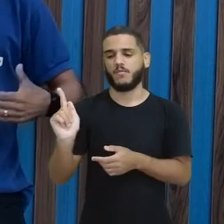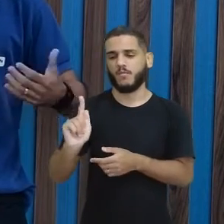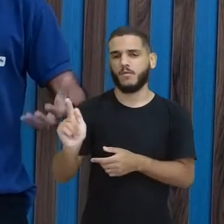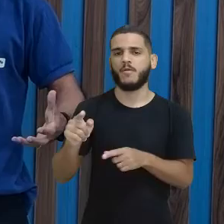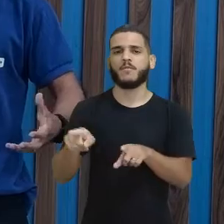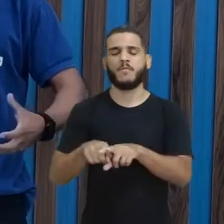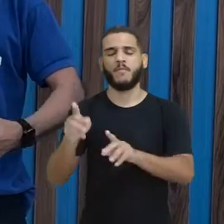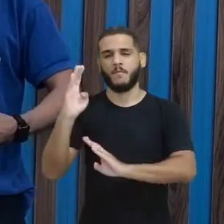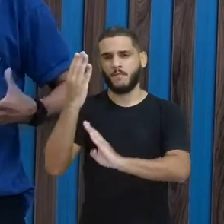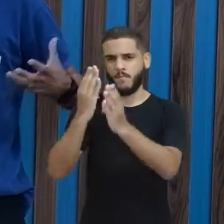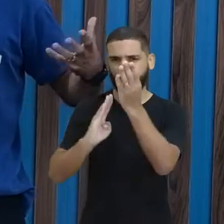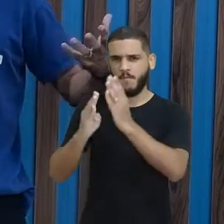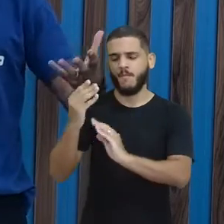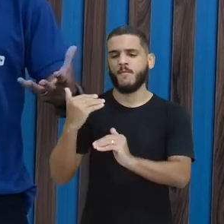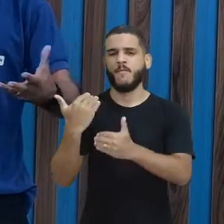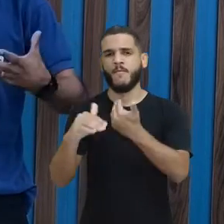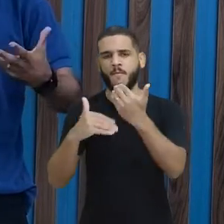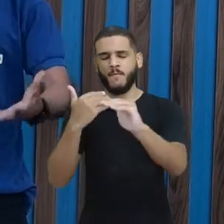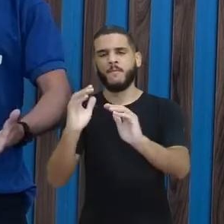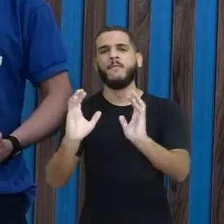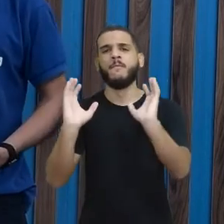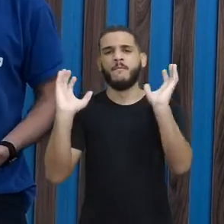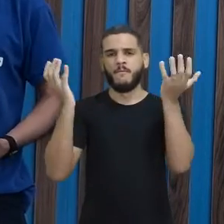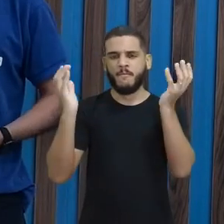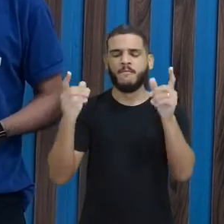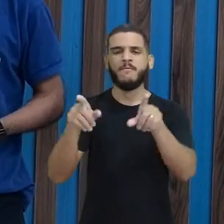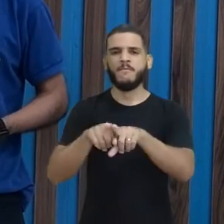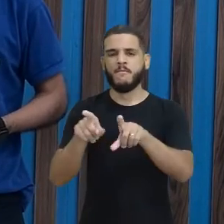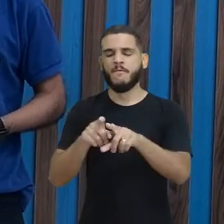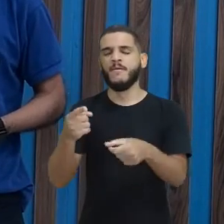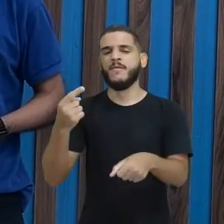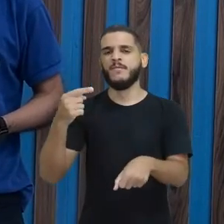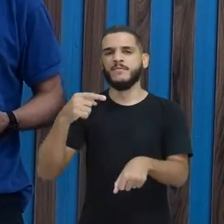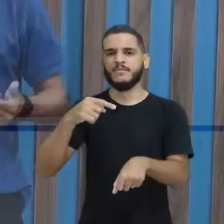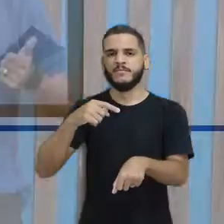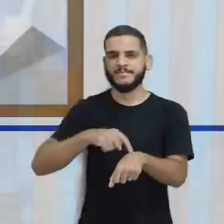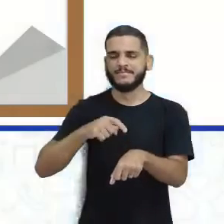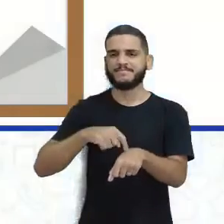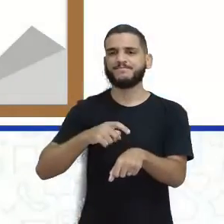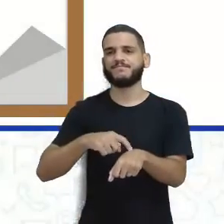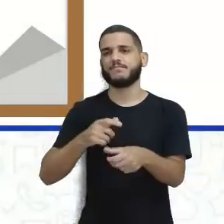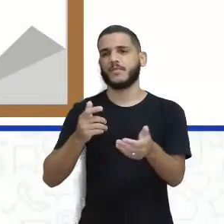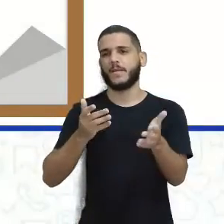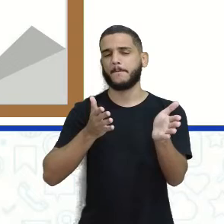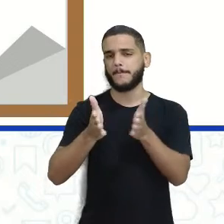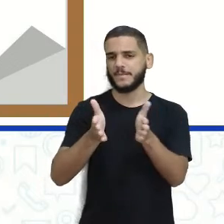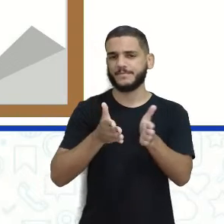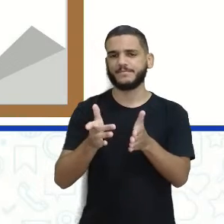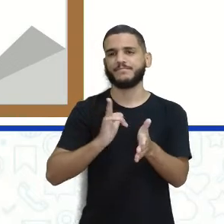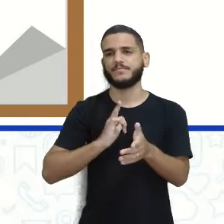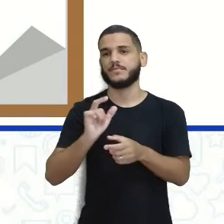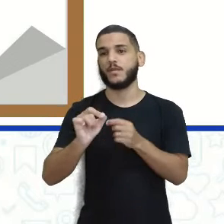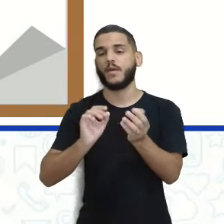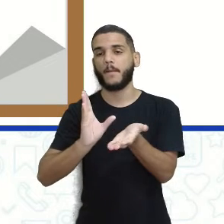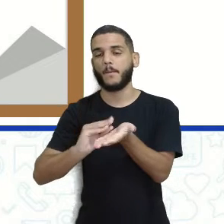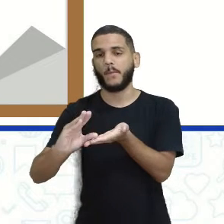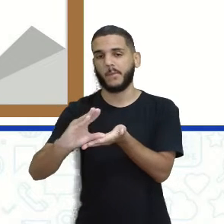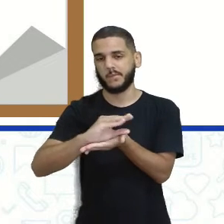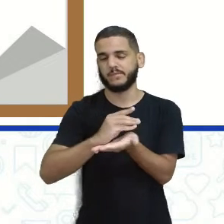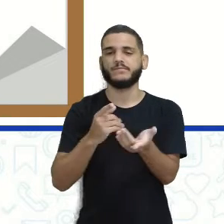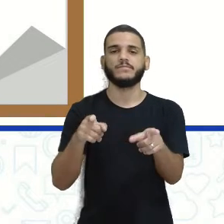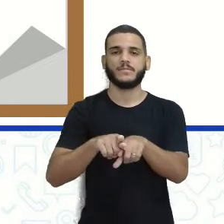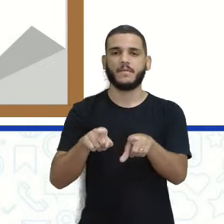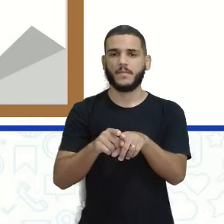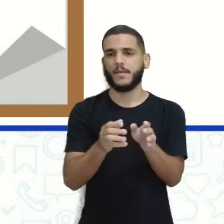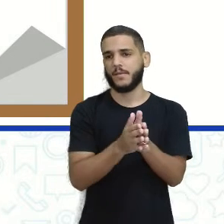parte da biologia, e vai desenvolvendo o clima, o tempo, e vai conseguindo ter essas chances. Eu vou ter que ter aí a coleta de dados durante o